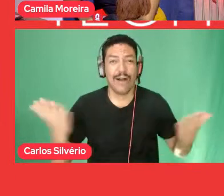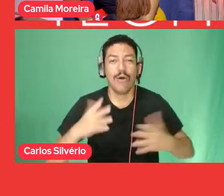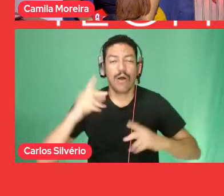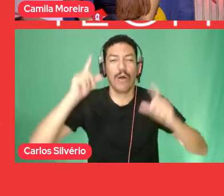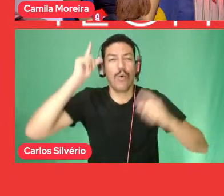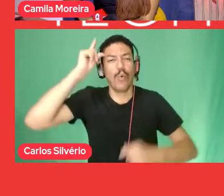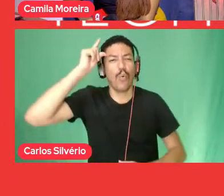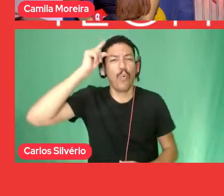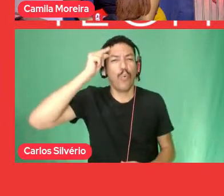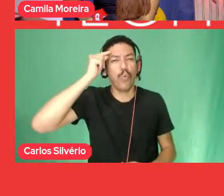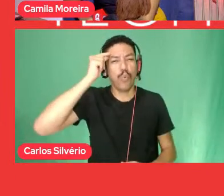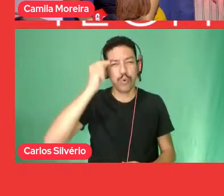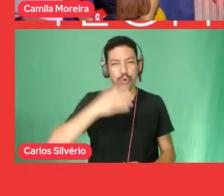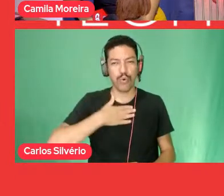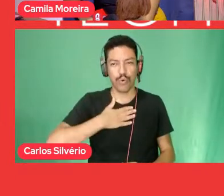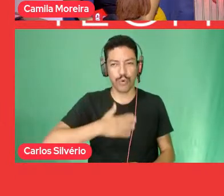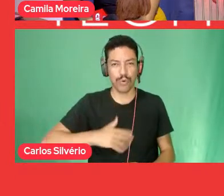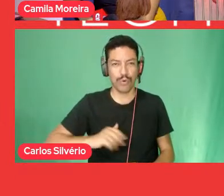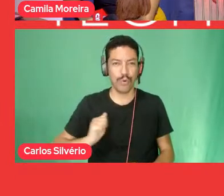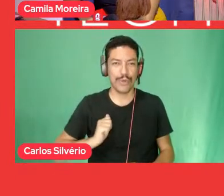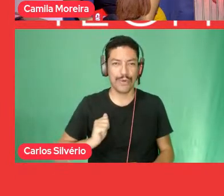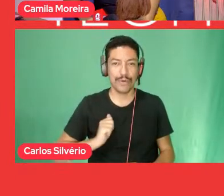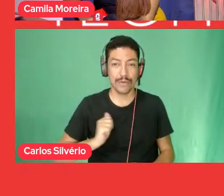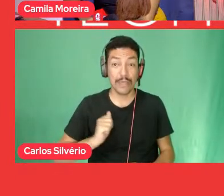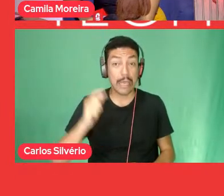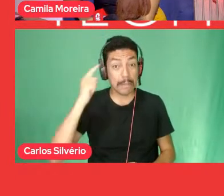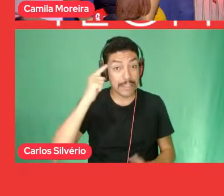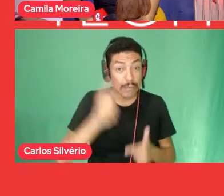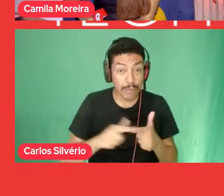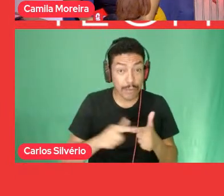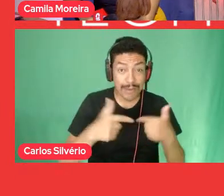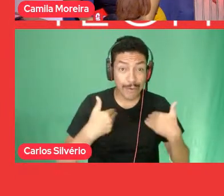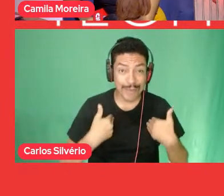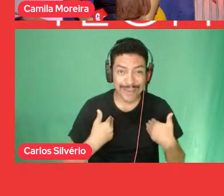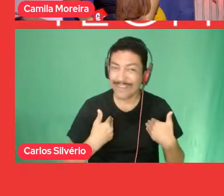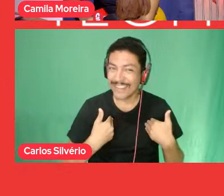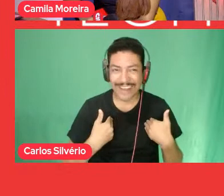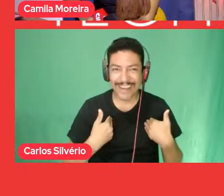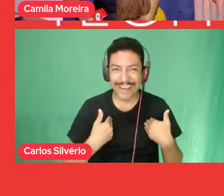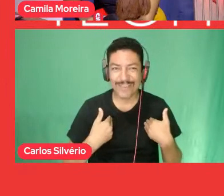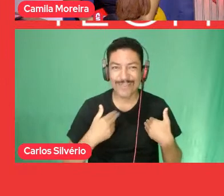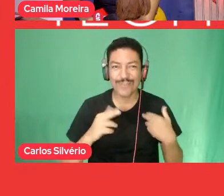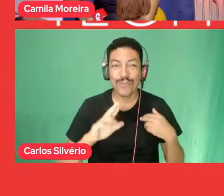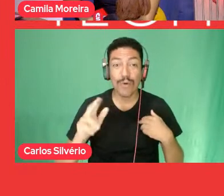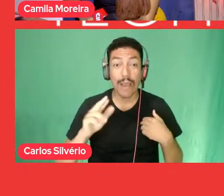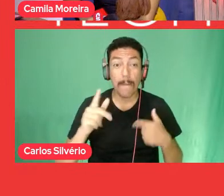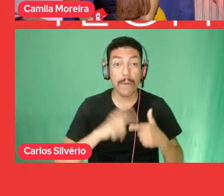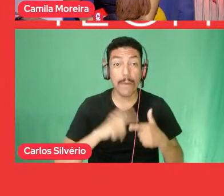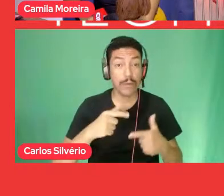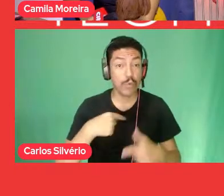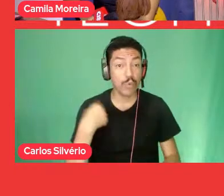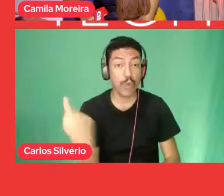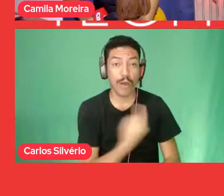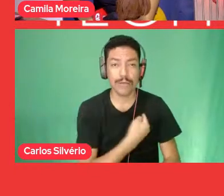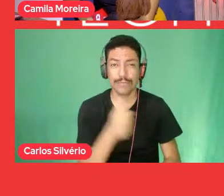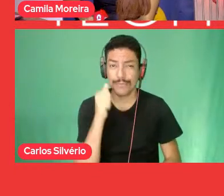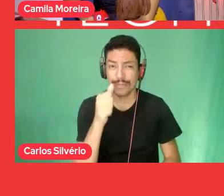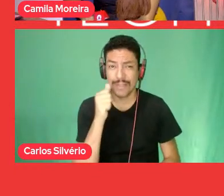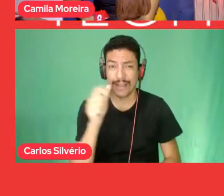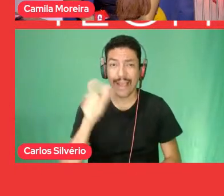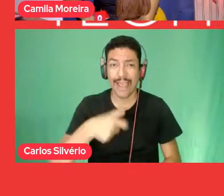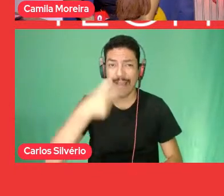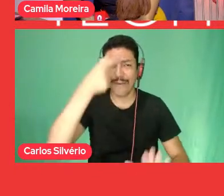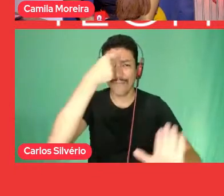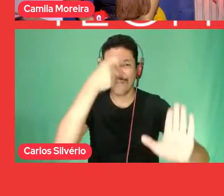estava comigo, sabe? O problema estava em mim, e não. Não está, né? Não tá com as mulheres, assim, se é algo que acontece, é um viés,